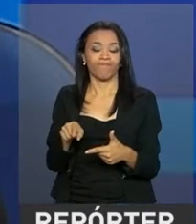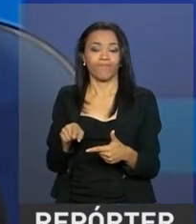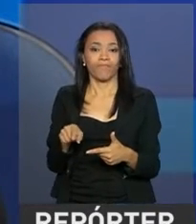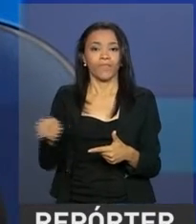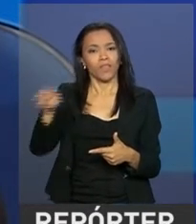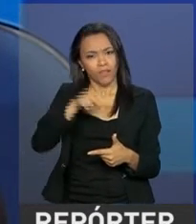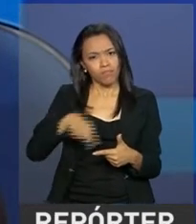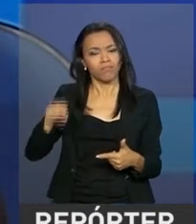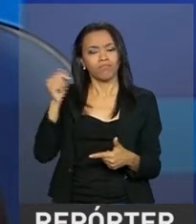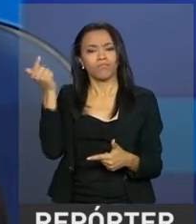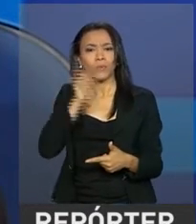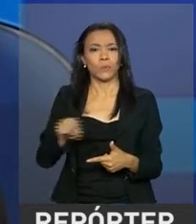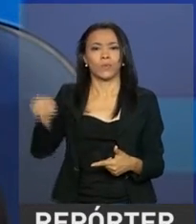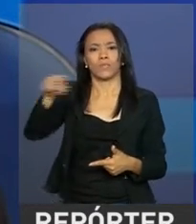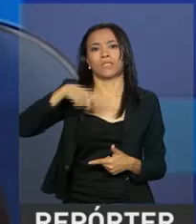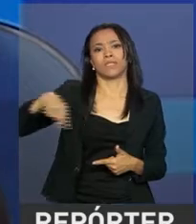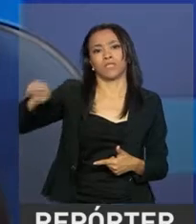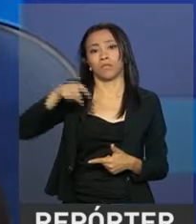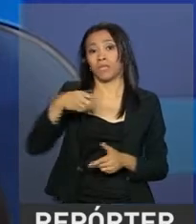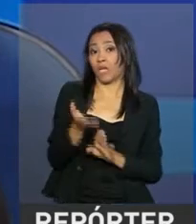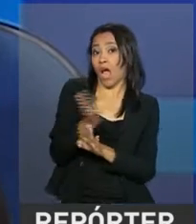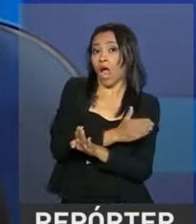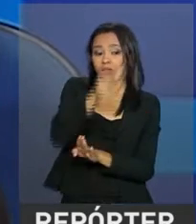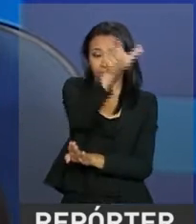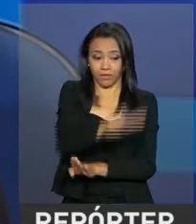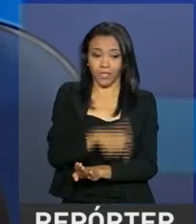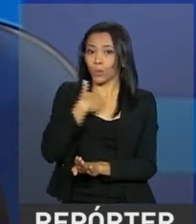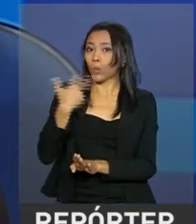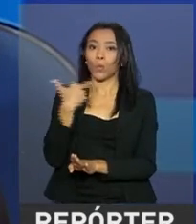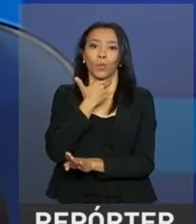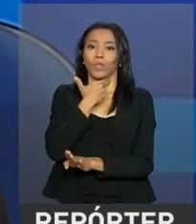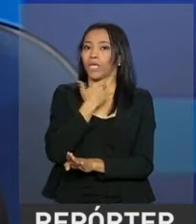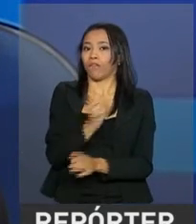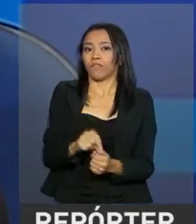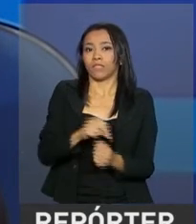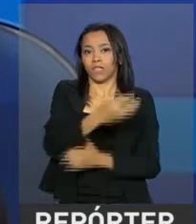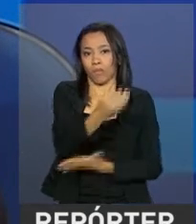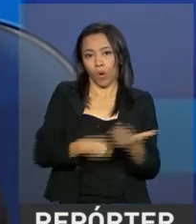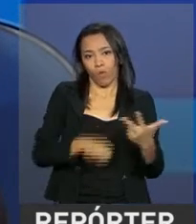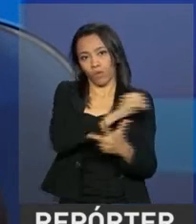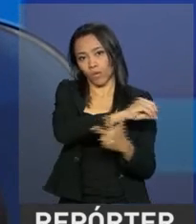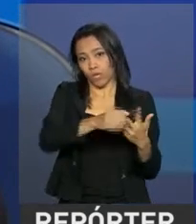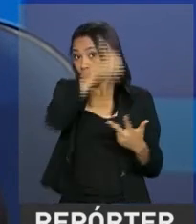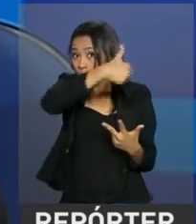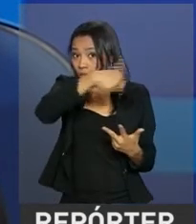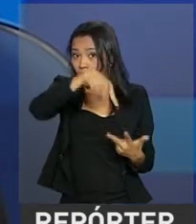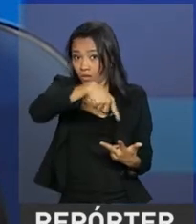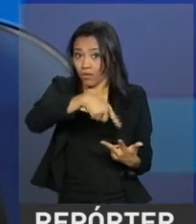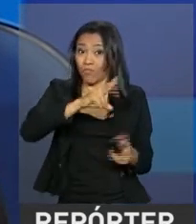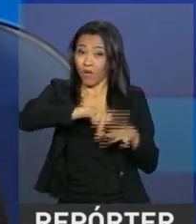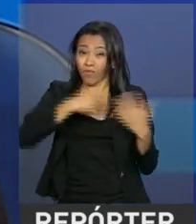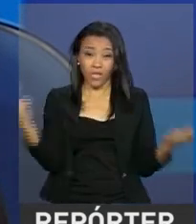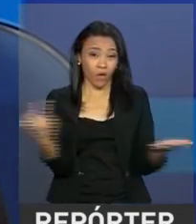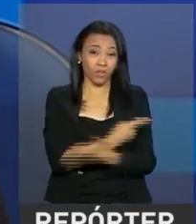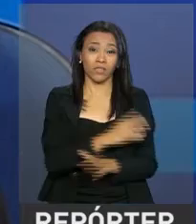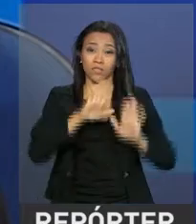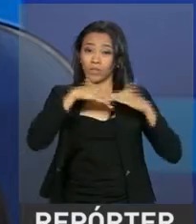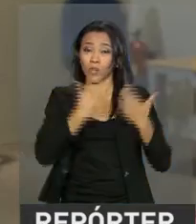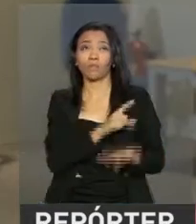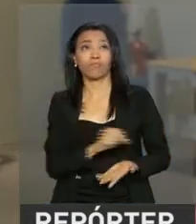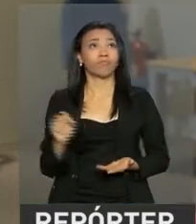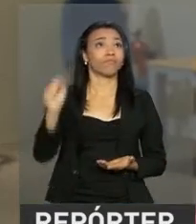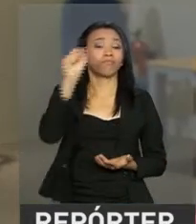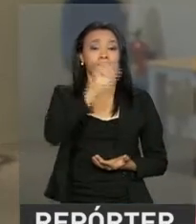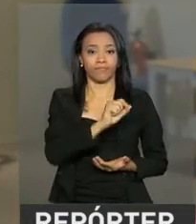à demanda de todos aqueles que foram impedidos de submeteu e nem tendo em vista os fatos relatados